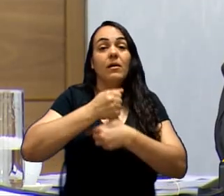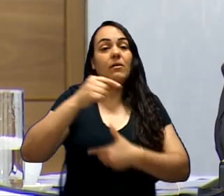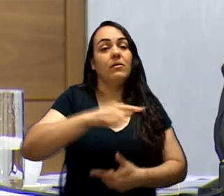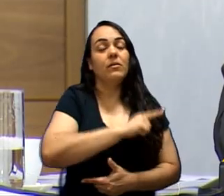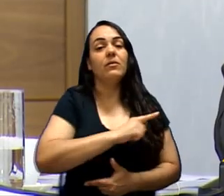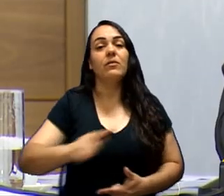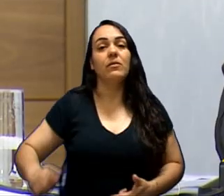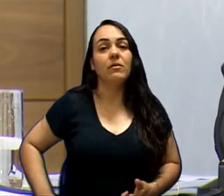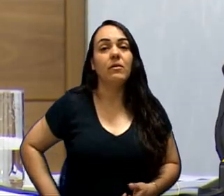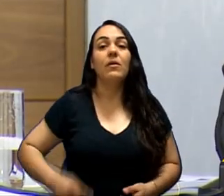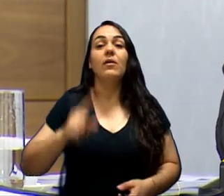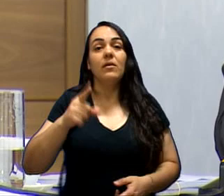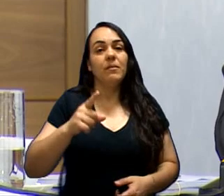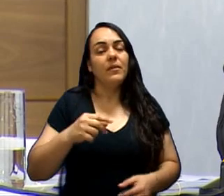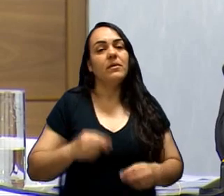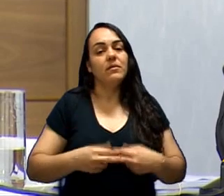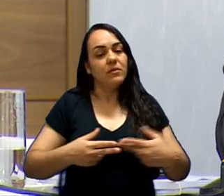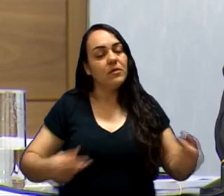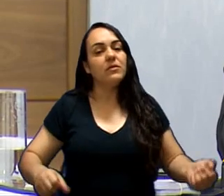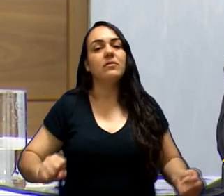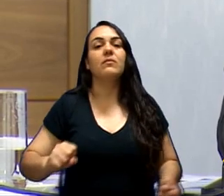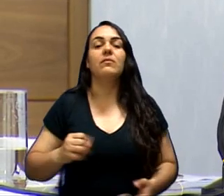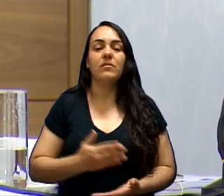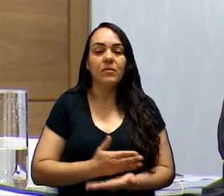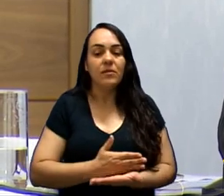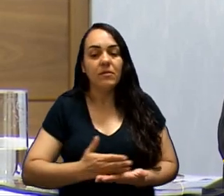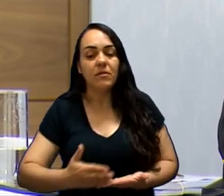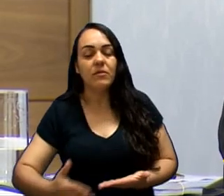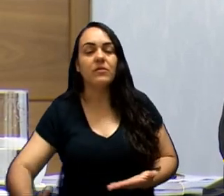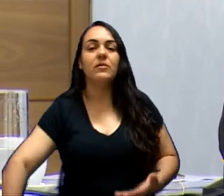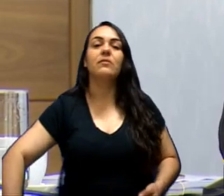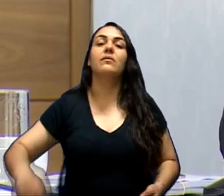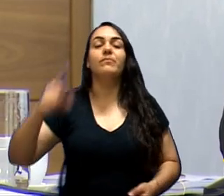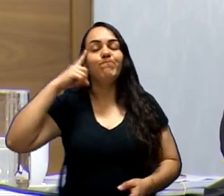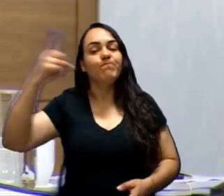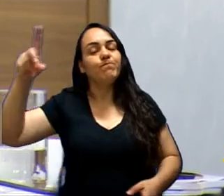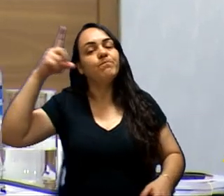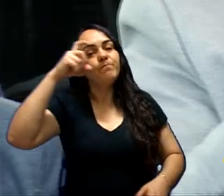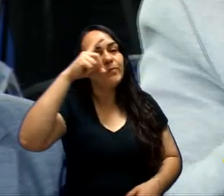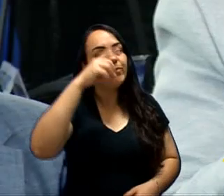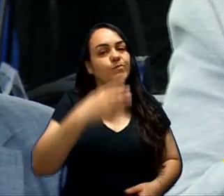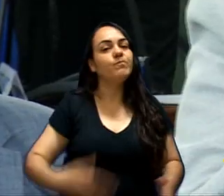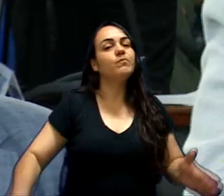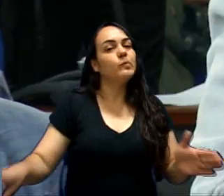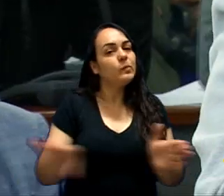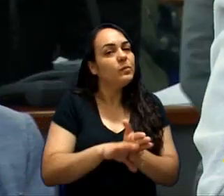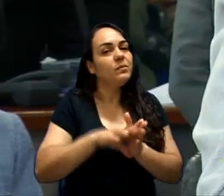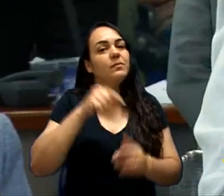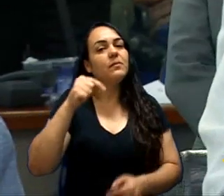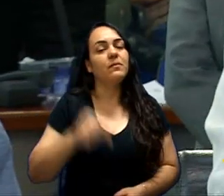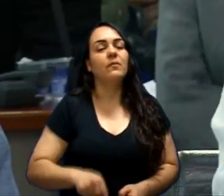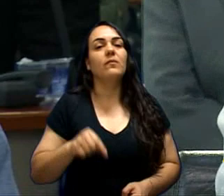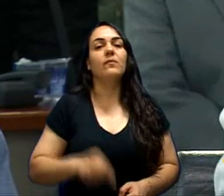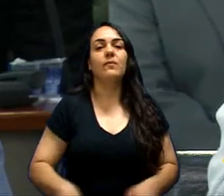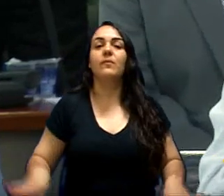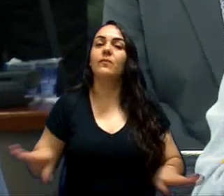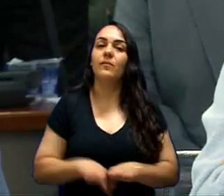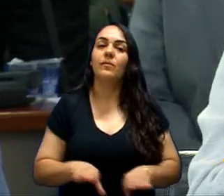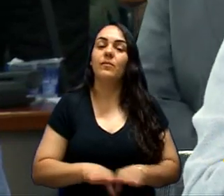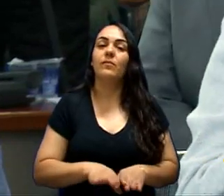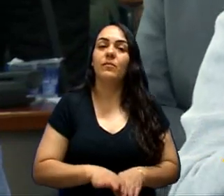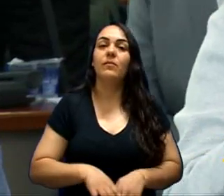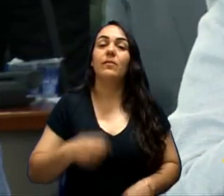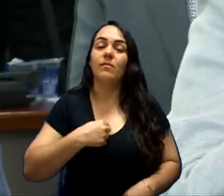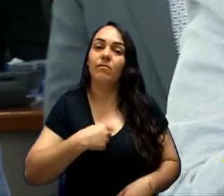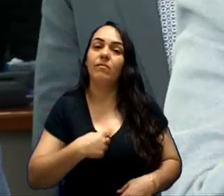se isso continuar, dias difíceis virão. Virão, Dini. Dias difíceis virão. De uma forma